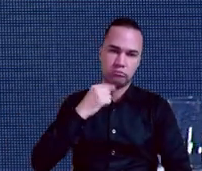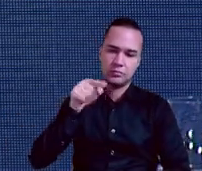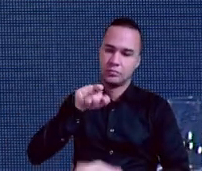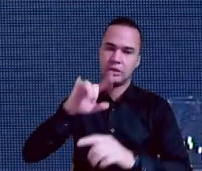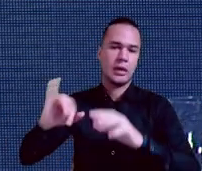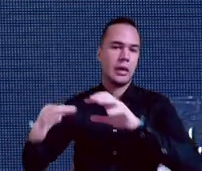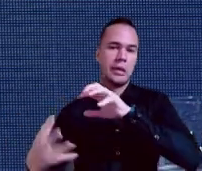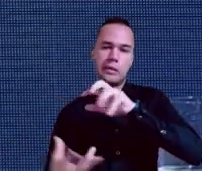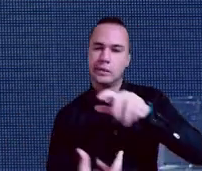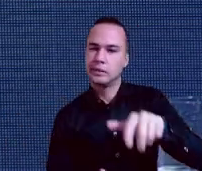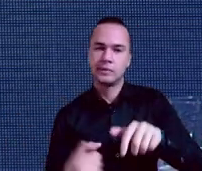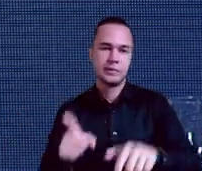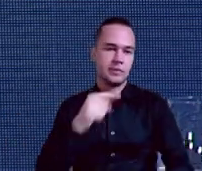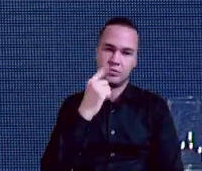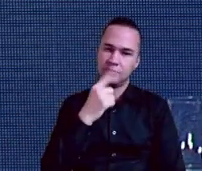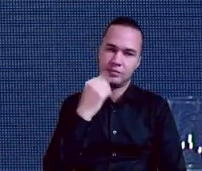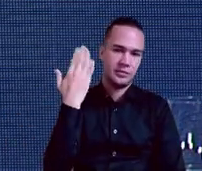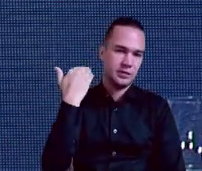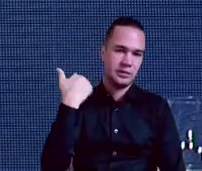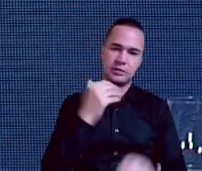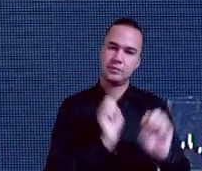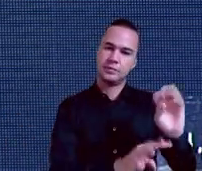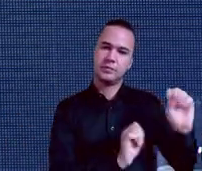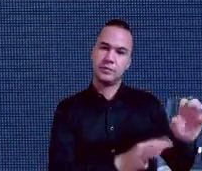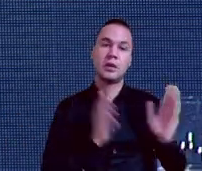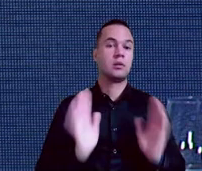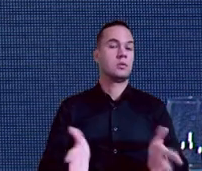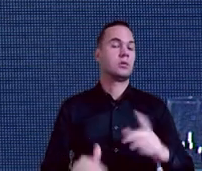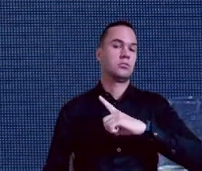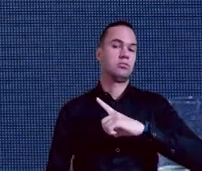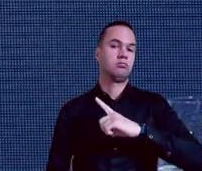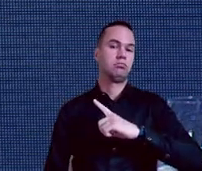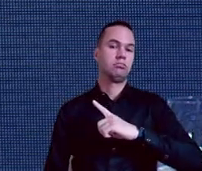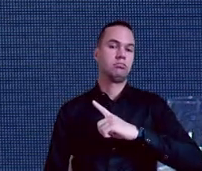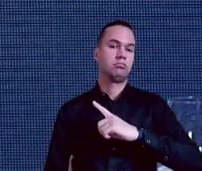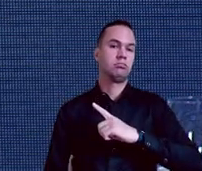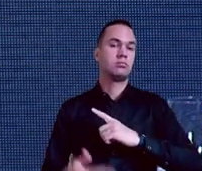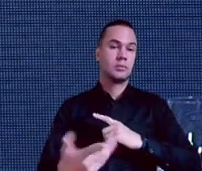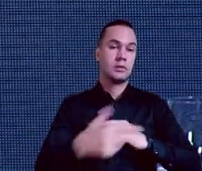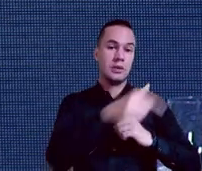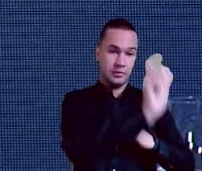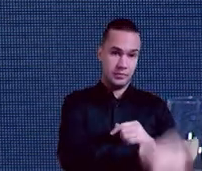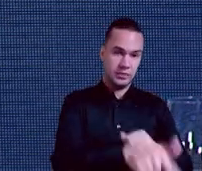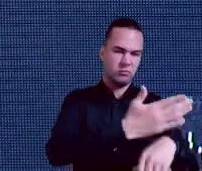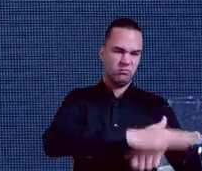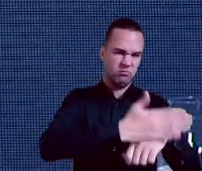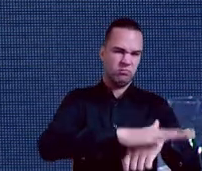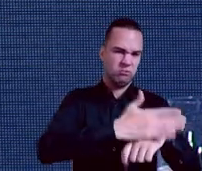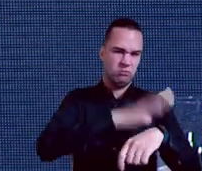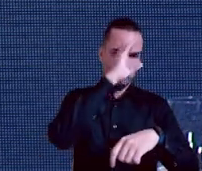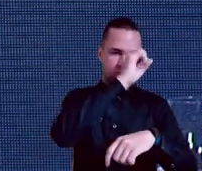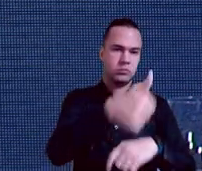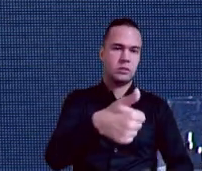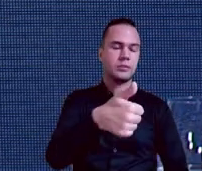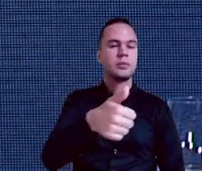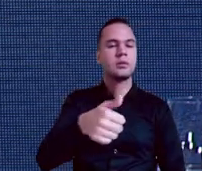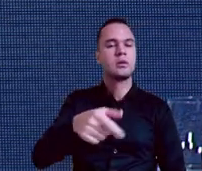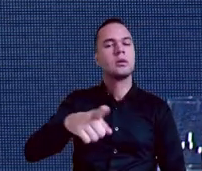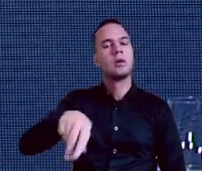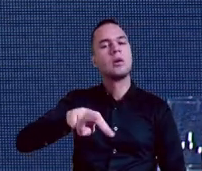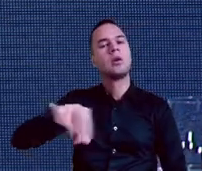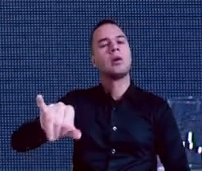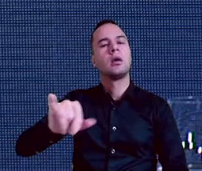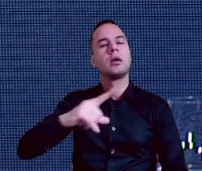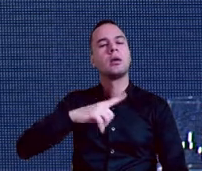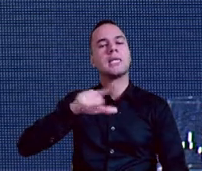teca a gente não tinha essa escola e agora a gente tem e com esse talento muito mais capa não é que a gente só vai ter mais